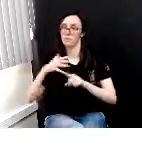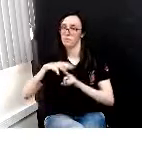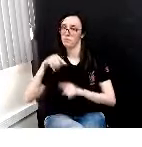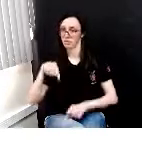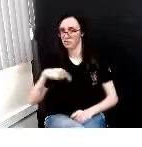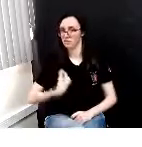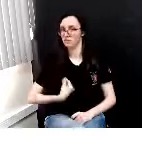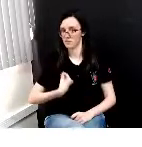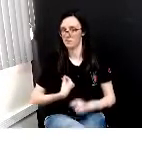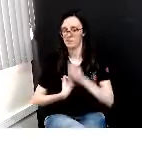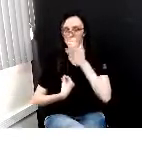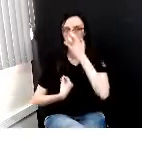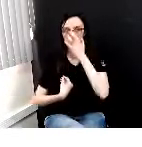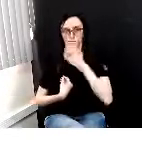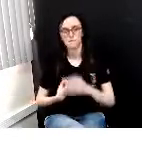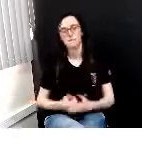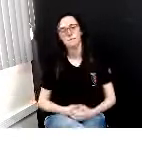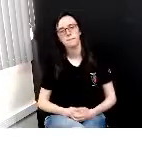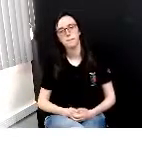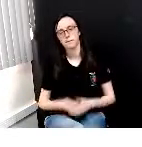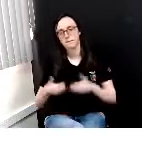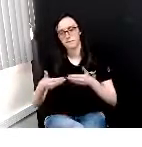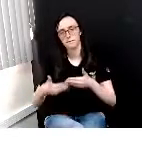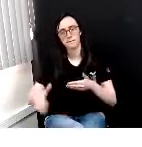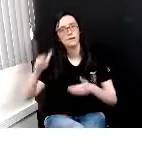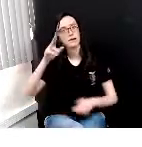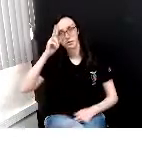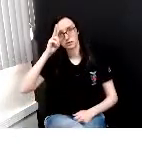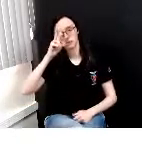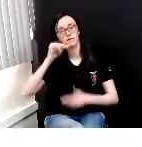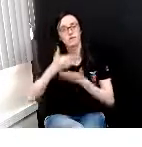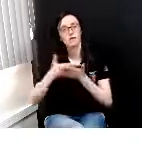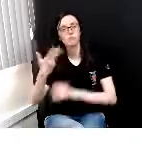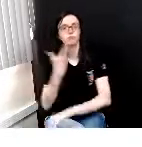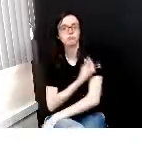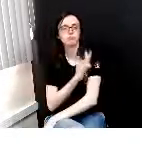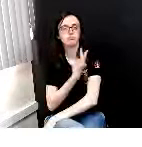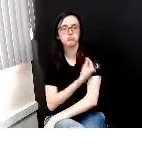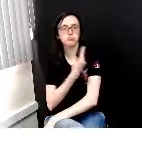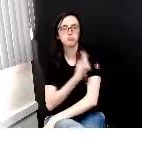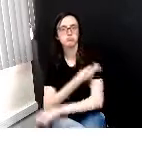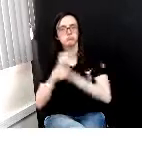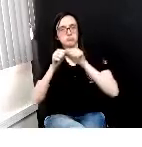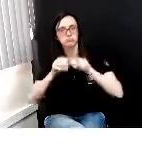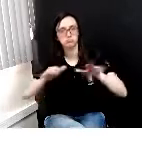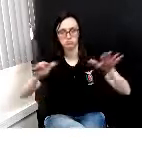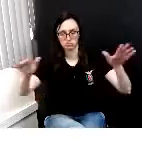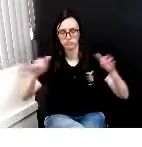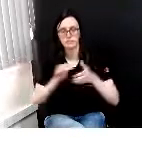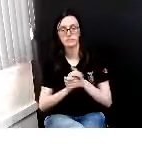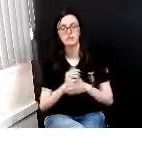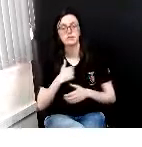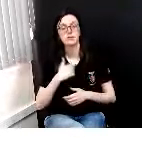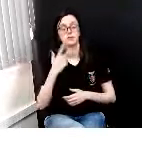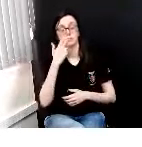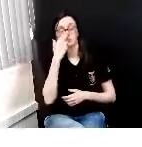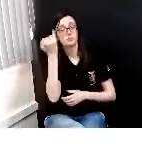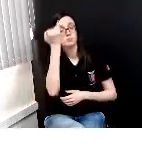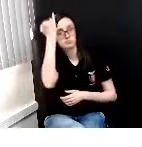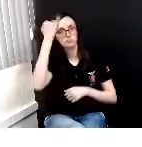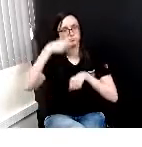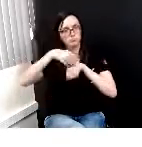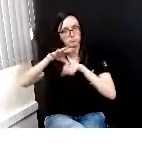paranaense. Segunda-feira, inicia a campanha de vacinação. Gostaria de instar a